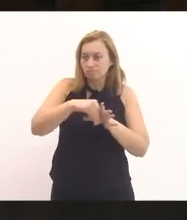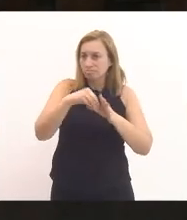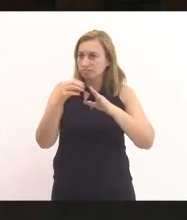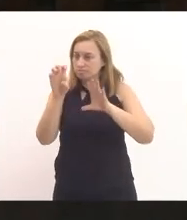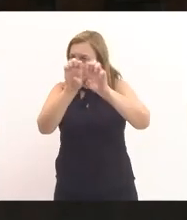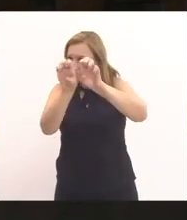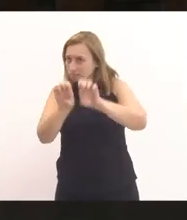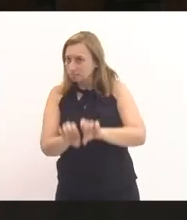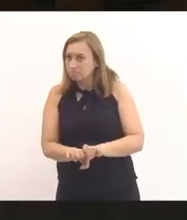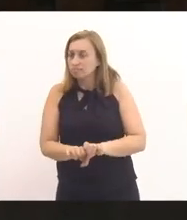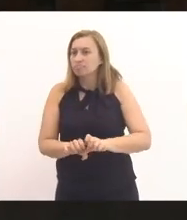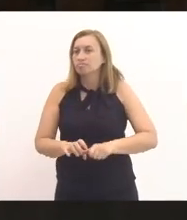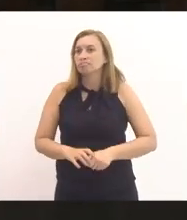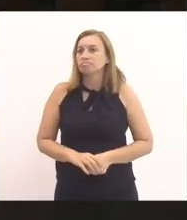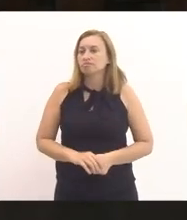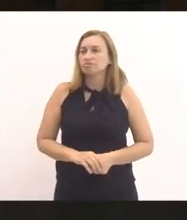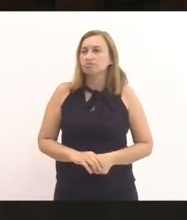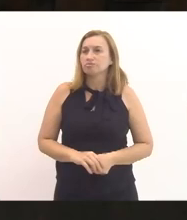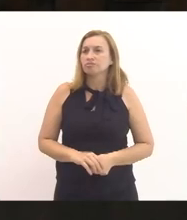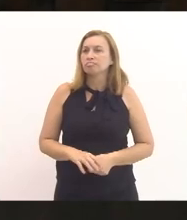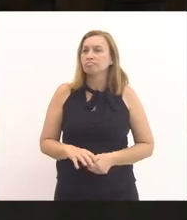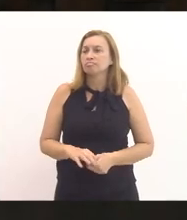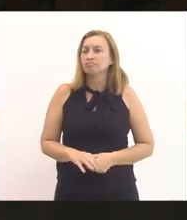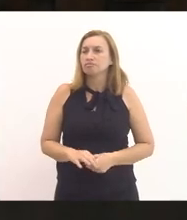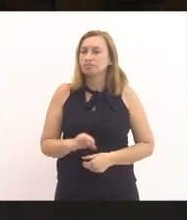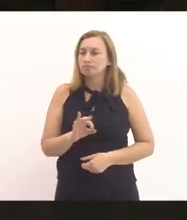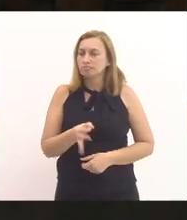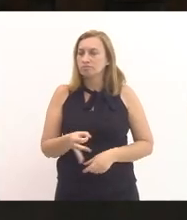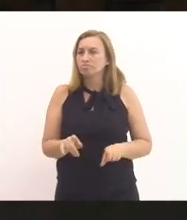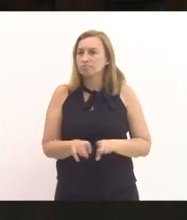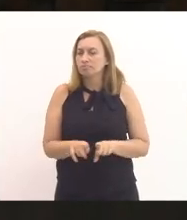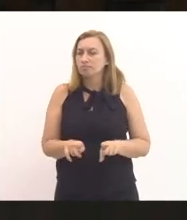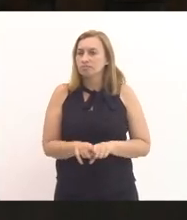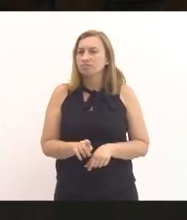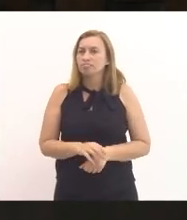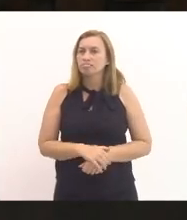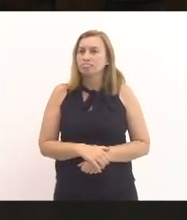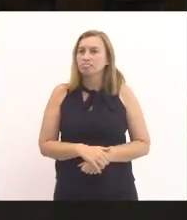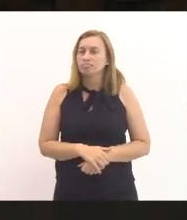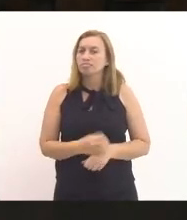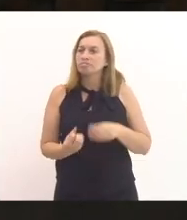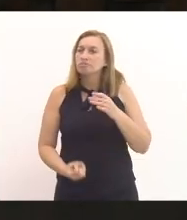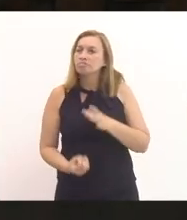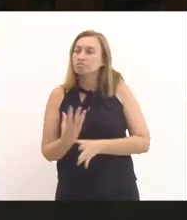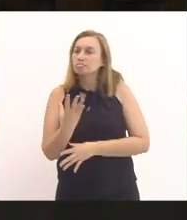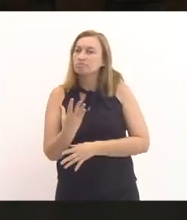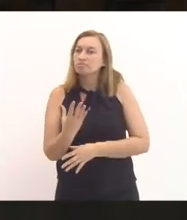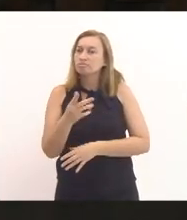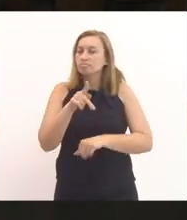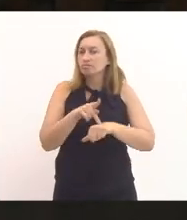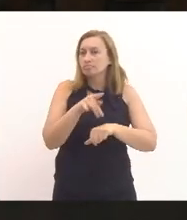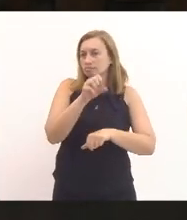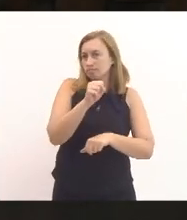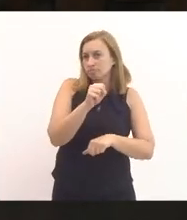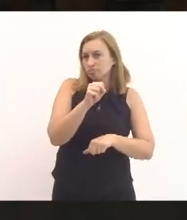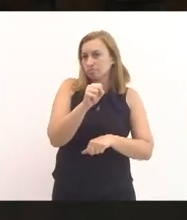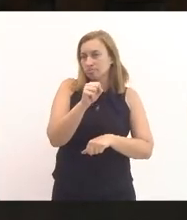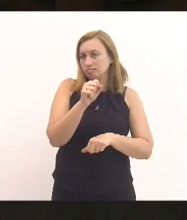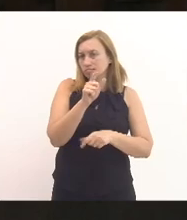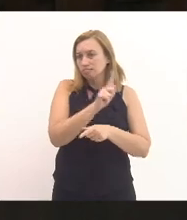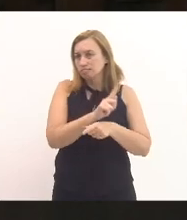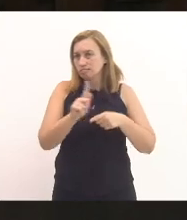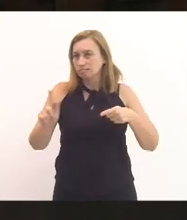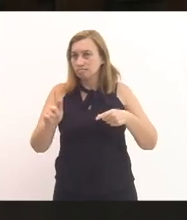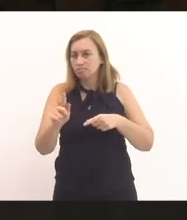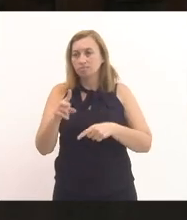estrutura Oi e eu tenho esse ativa nisso também está criando uma pós-graduação para as forças